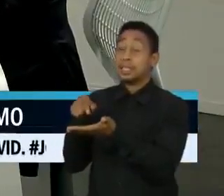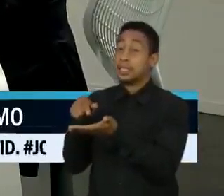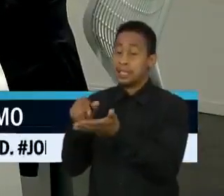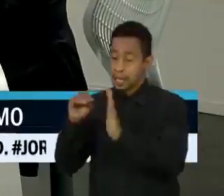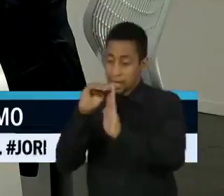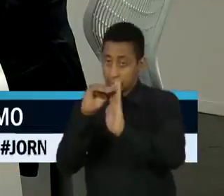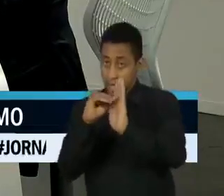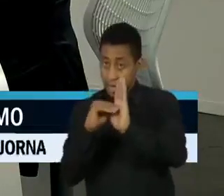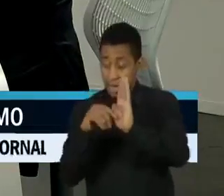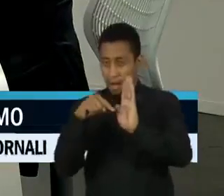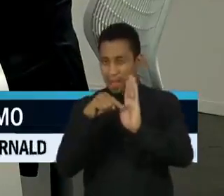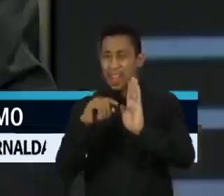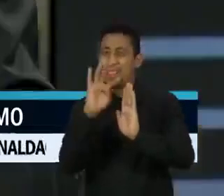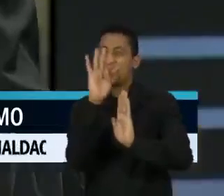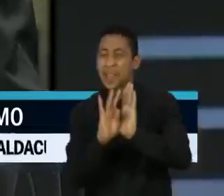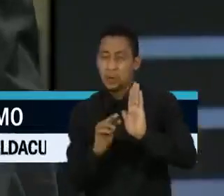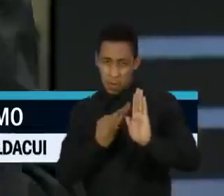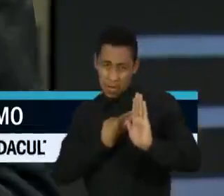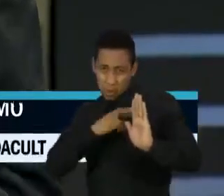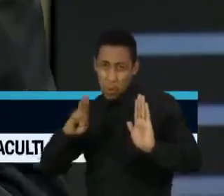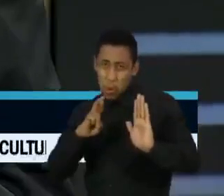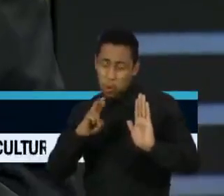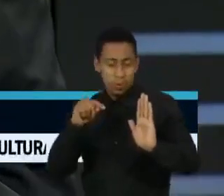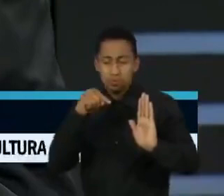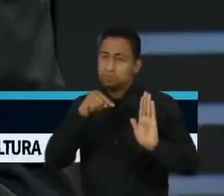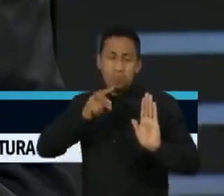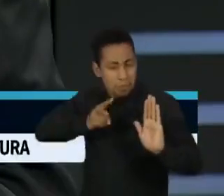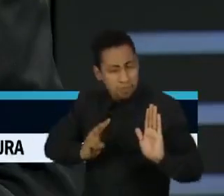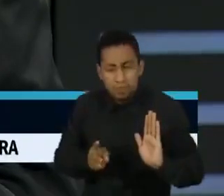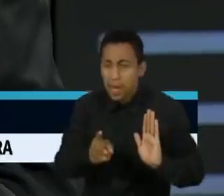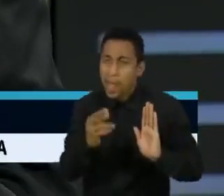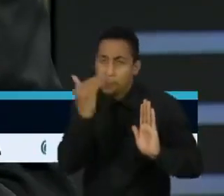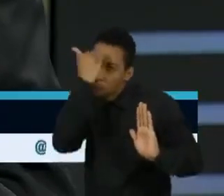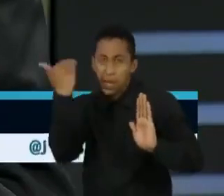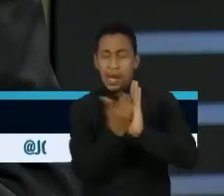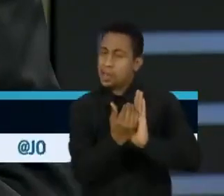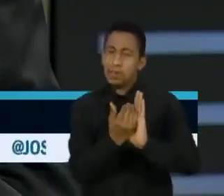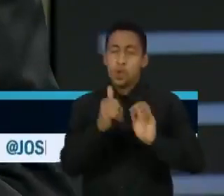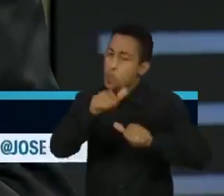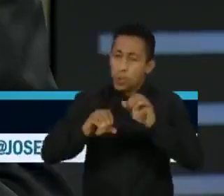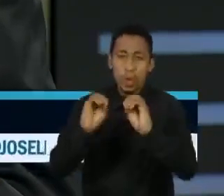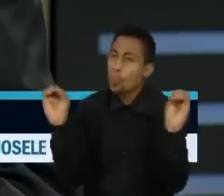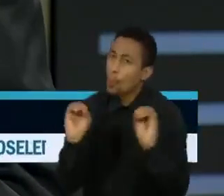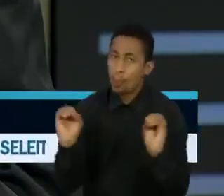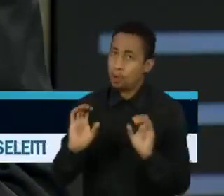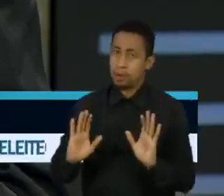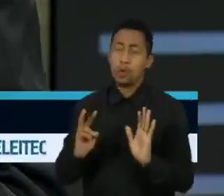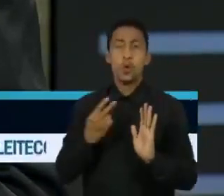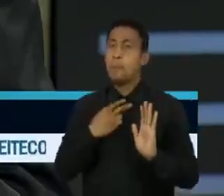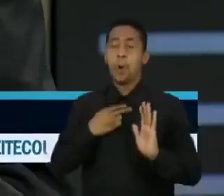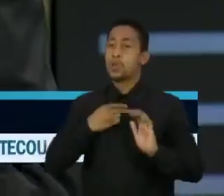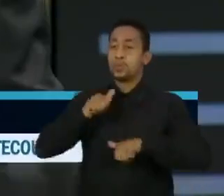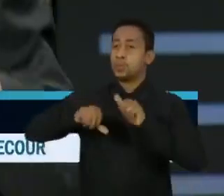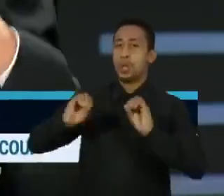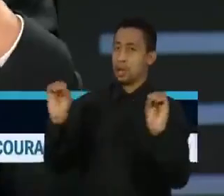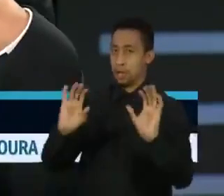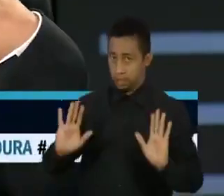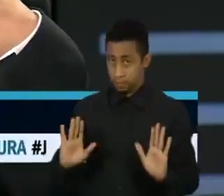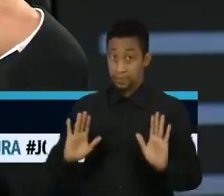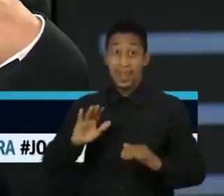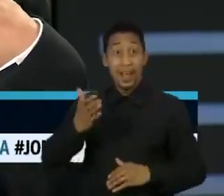texto religioso, né? Que é uma discussão muito antiga. Nos Estados Unidos, no começo do século XX, surgiram grupos evangélicos que